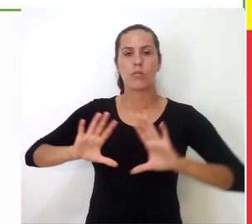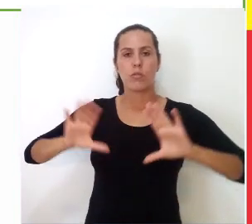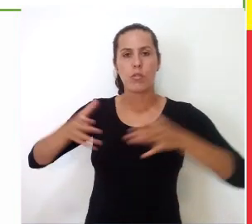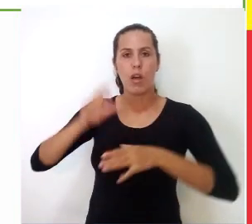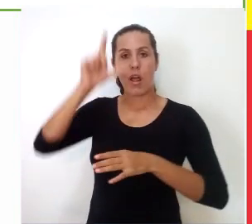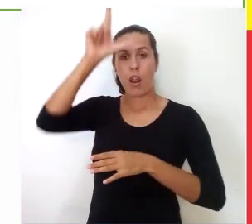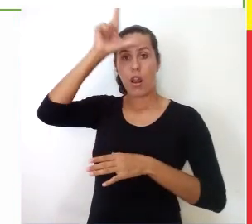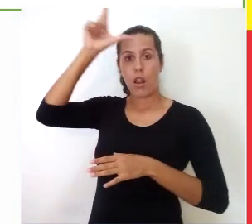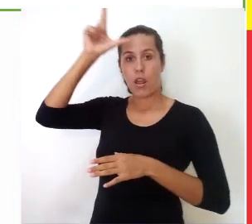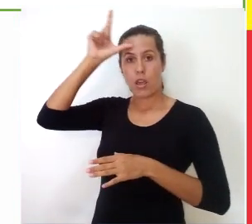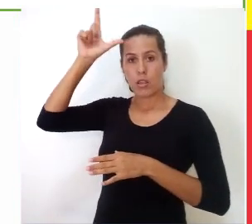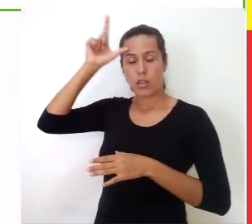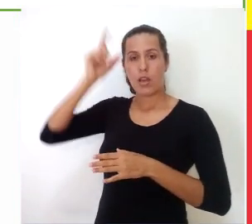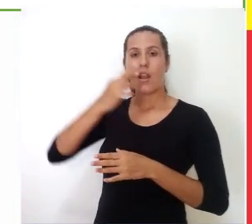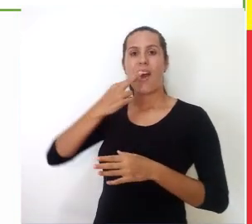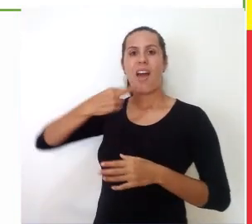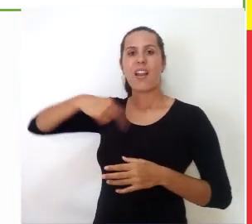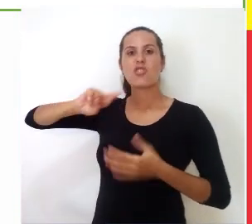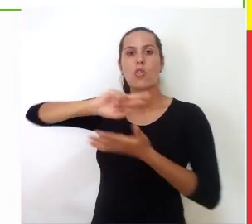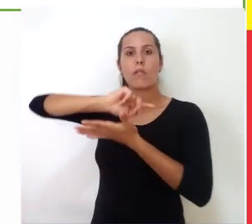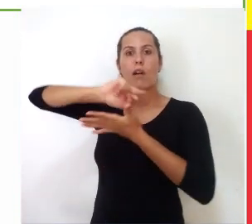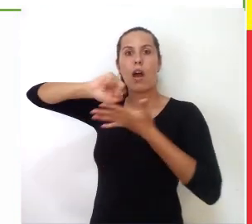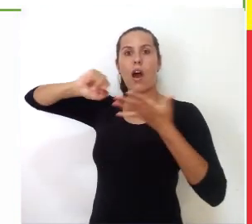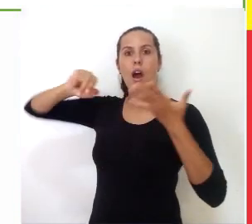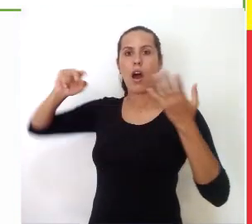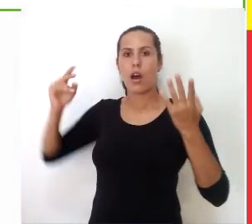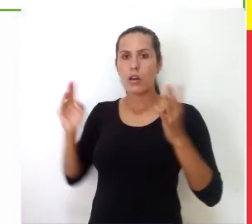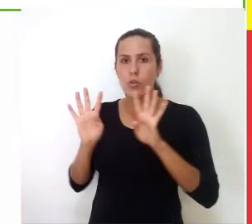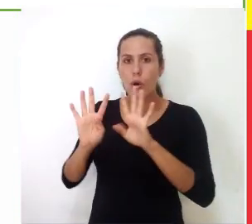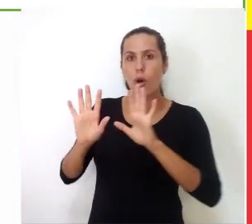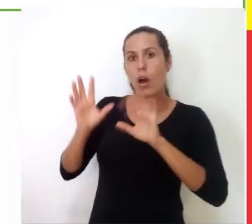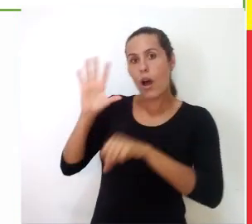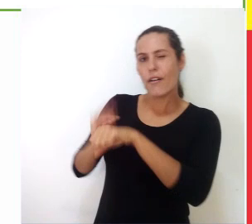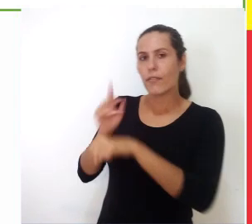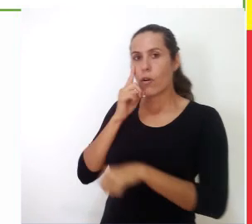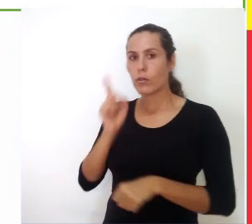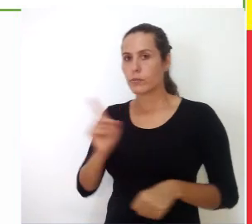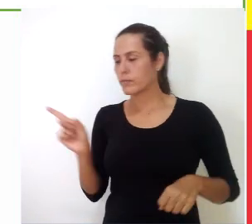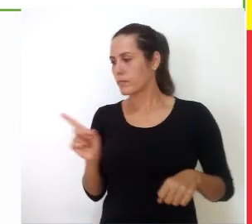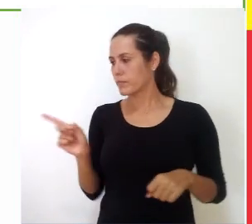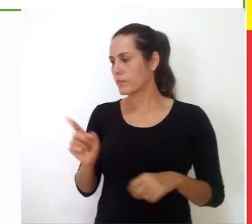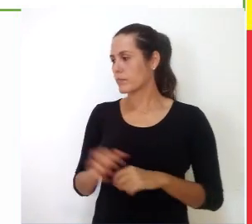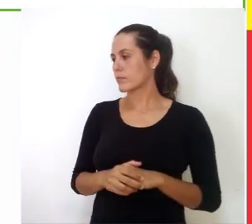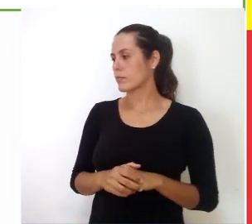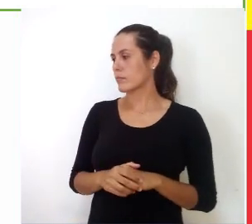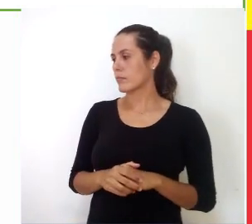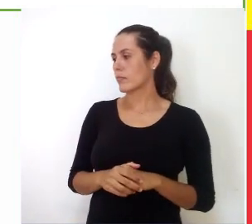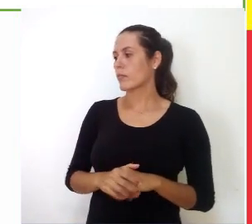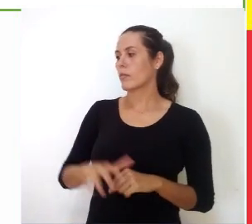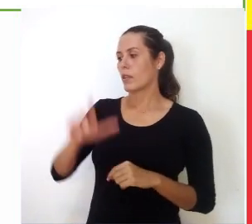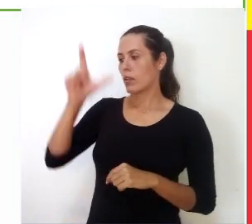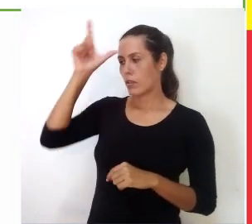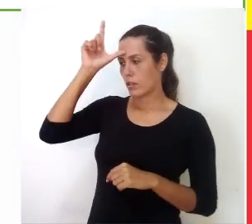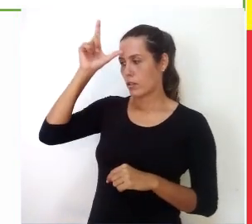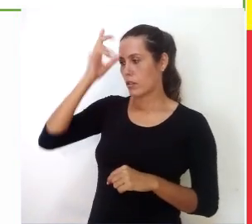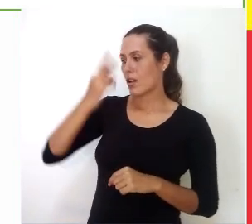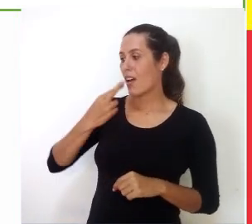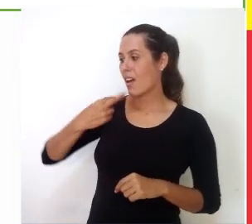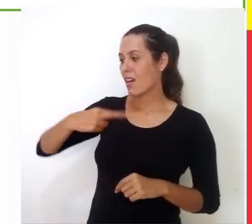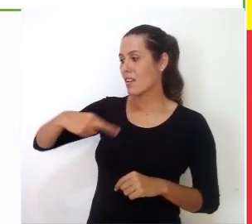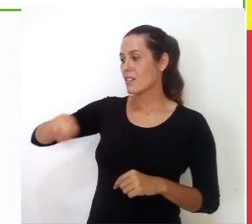um diálogo interreligioso. Nós temos nesta fotografia líderes religiosos de